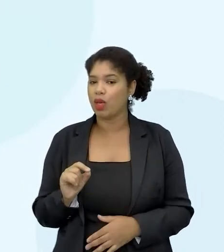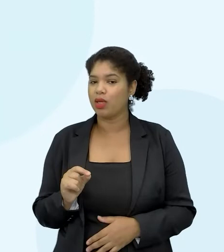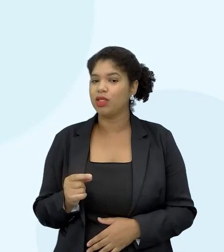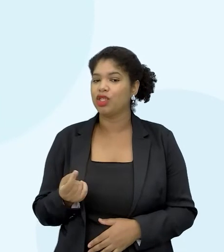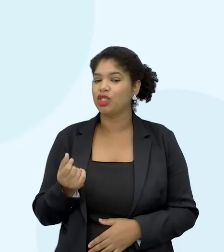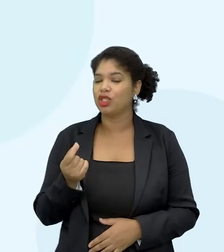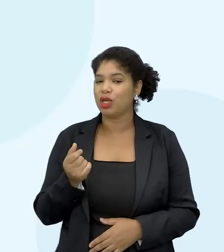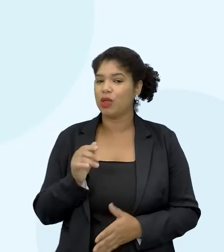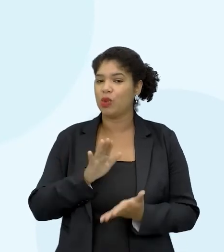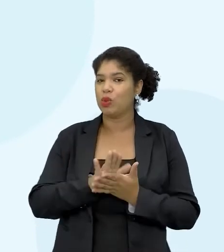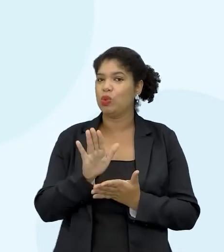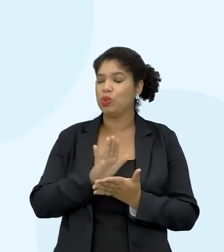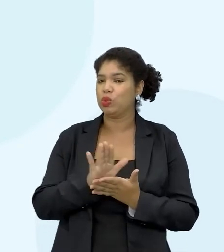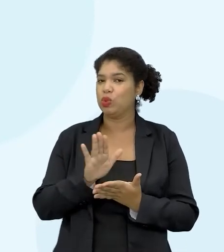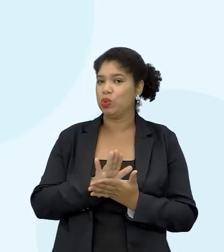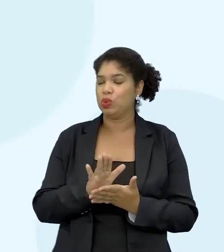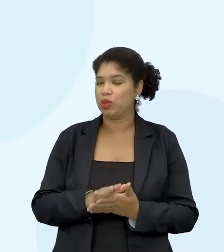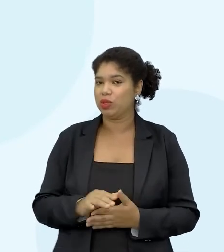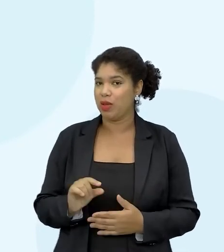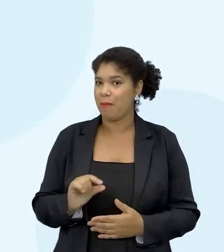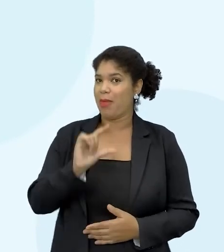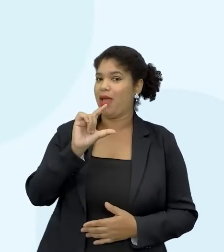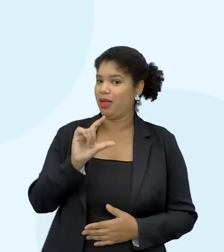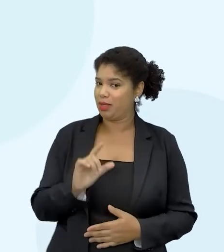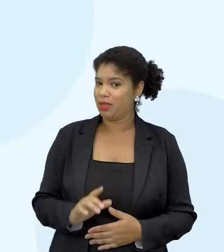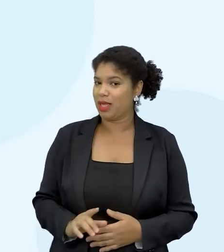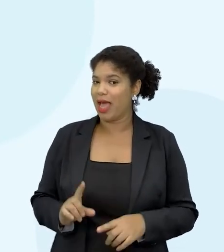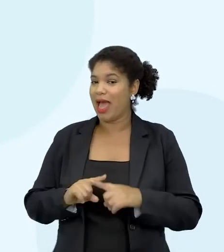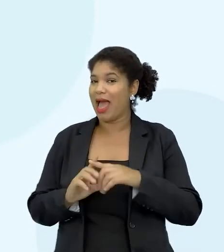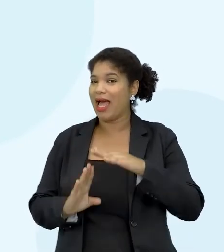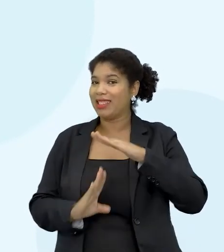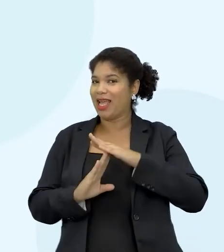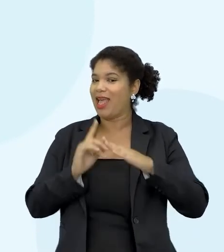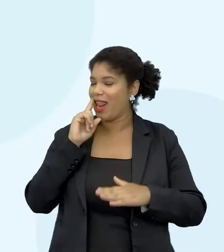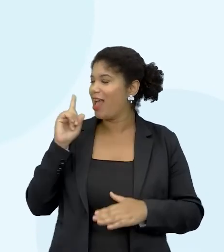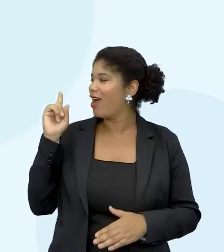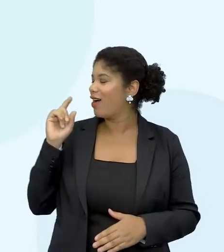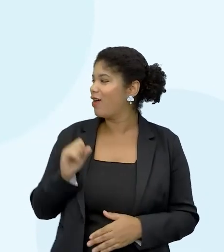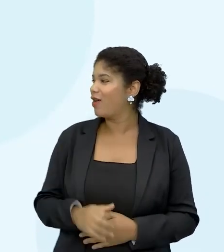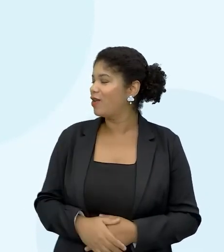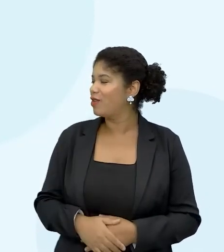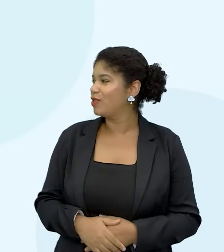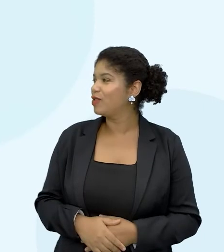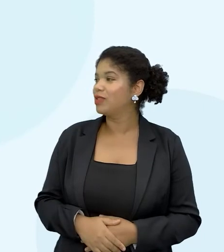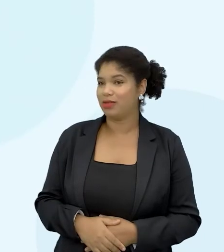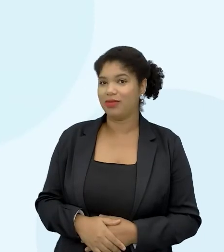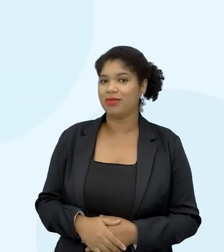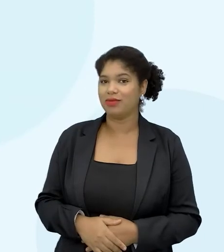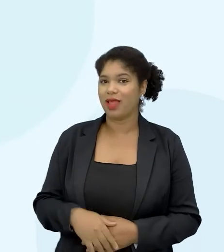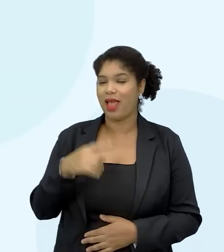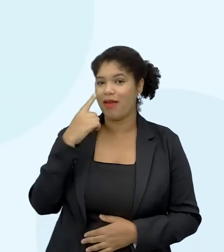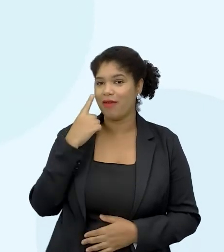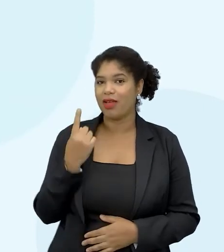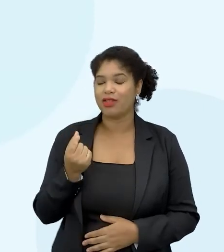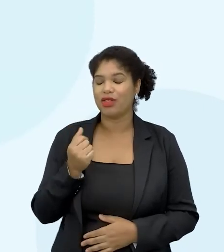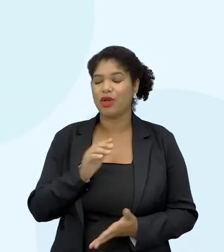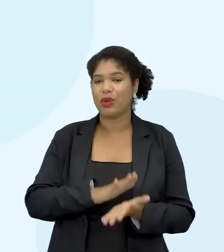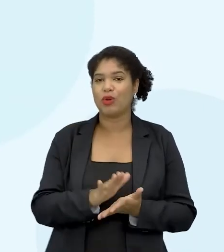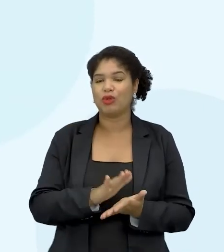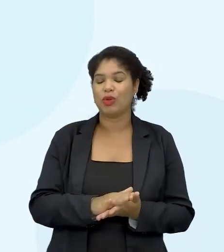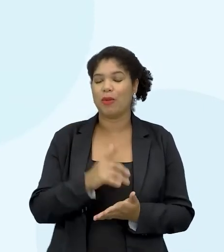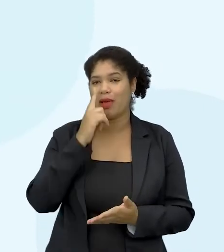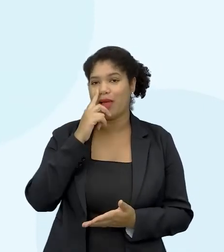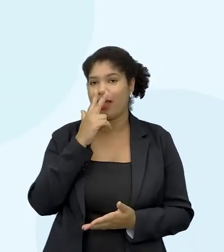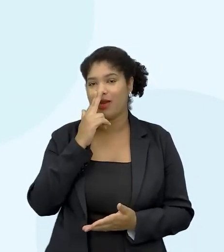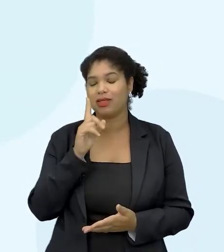ou seja, ela está em cima da reta verde, ó. Até esse ponto aqui, que eu ainda não sei quem é, o custo ele é